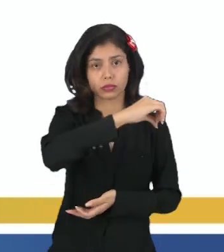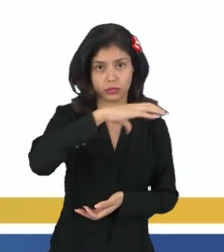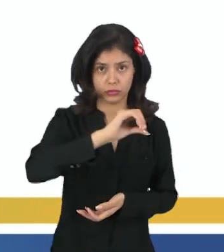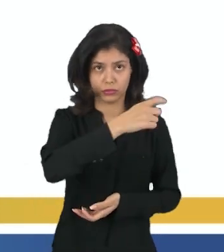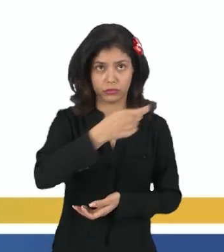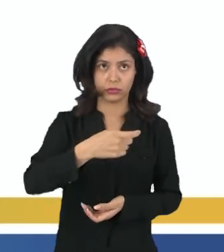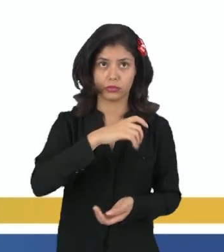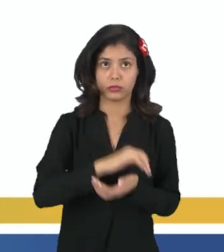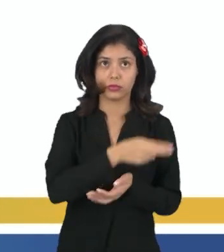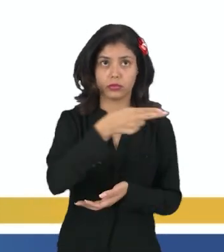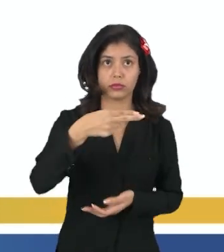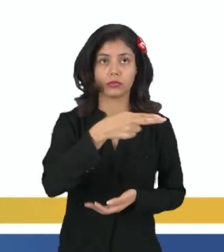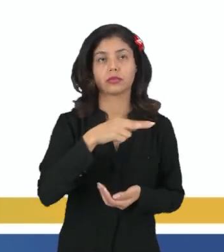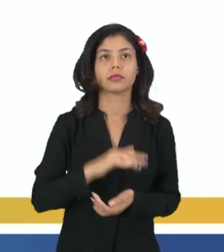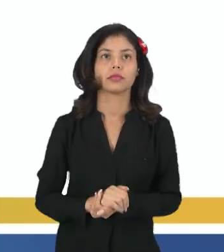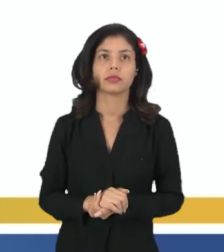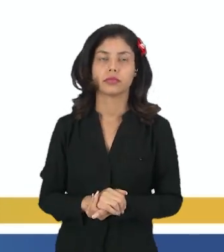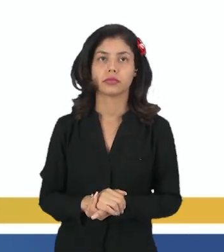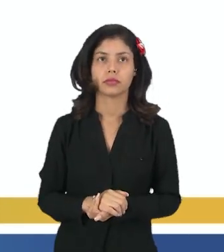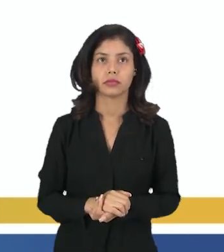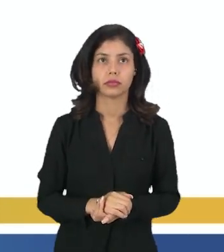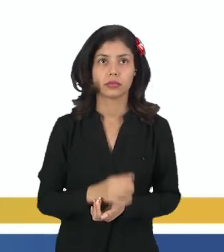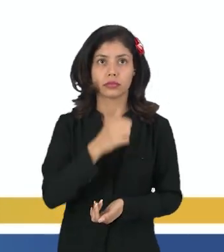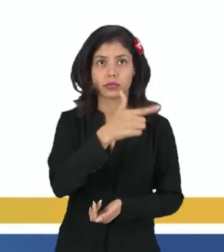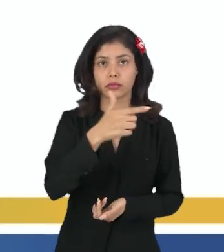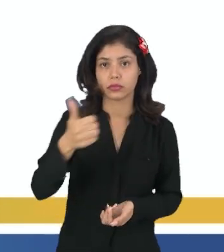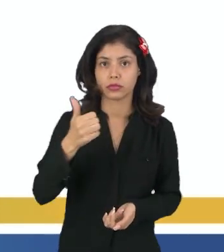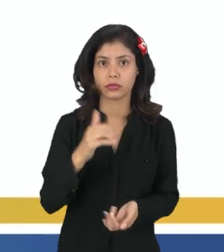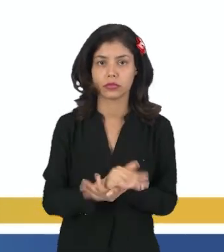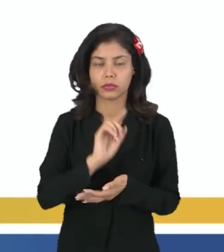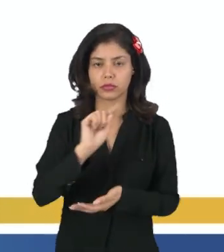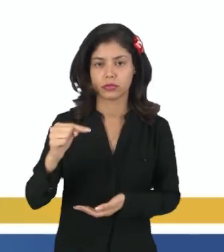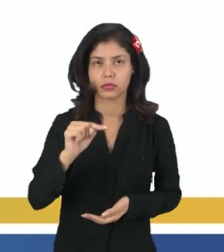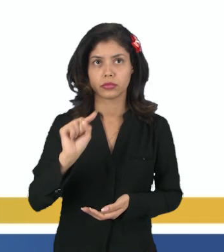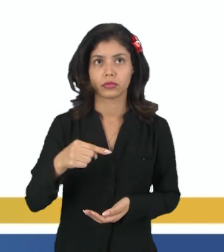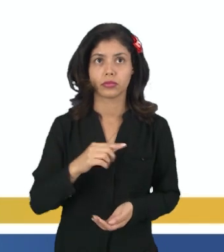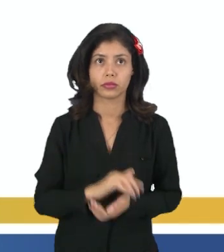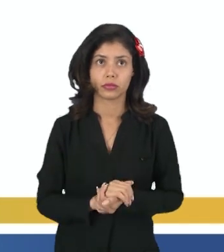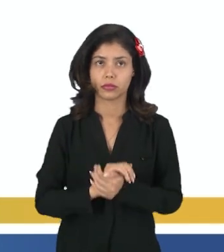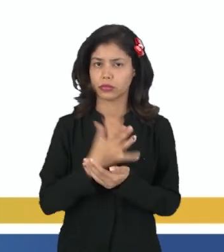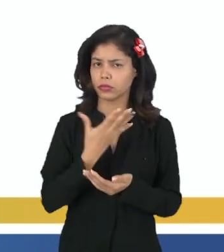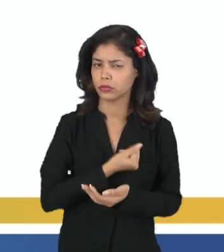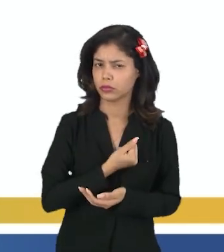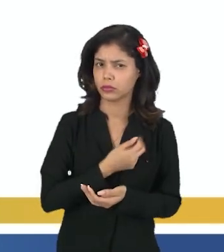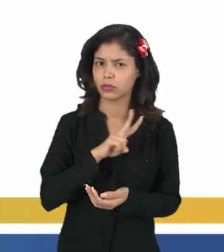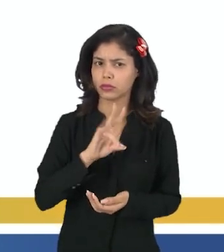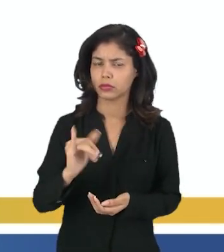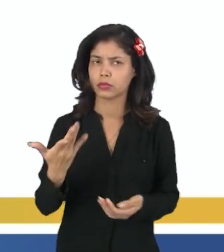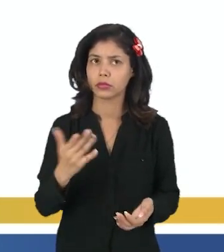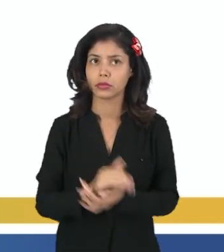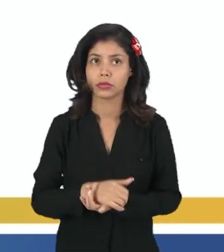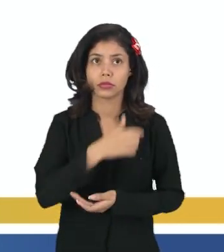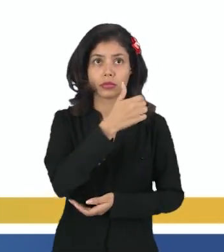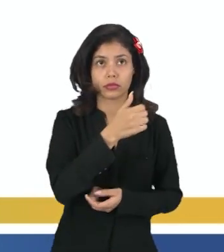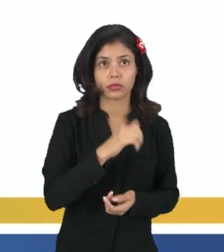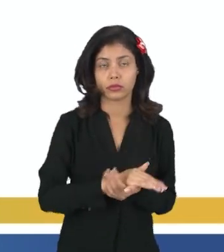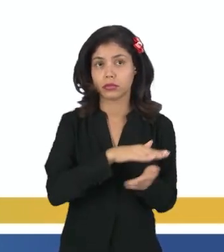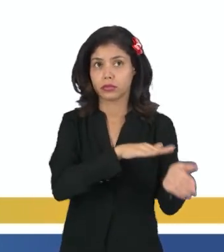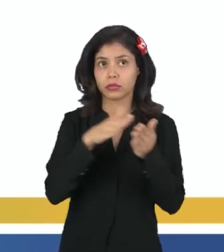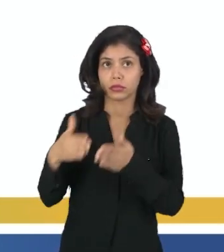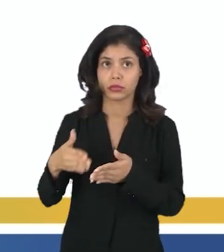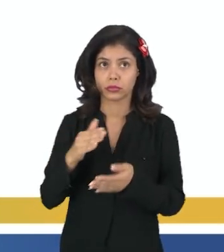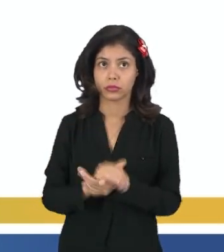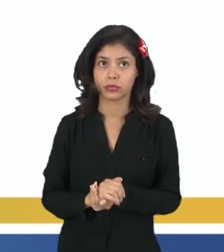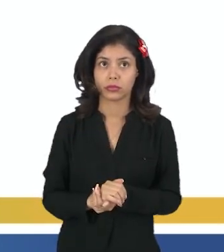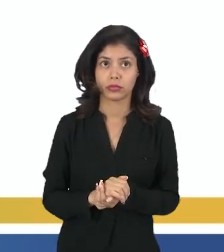vai ficar 99 x = 20 - 0 que é 21 Agora ficou fácil que número vezes 99 é igual eu tinha um pouco